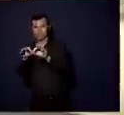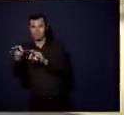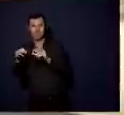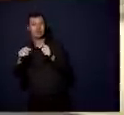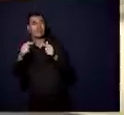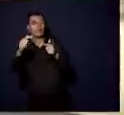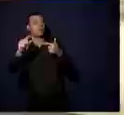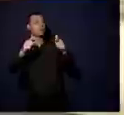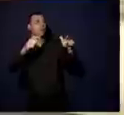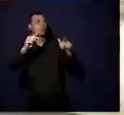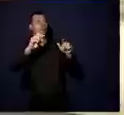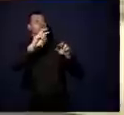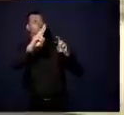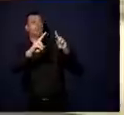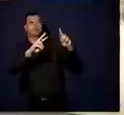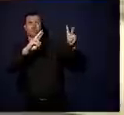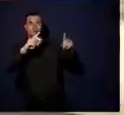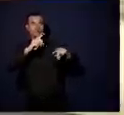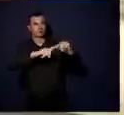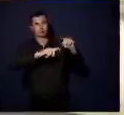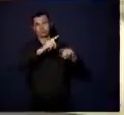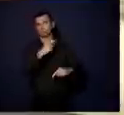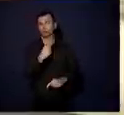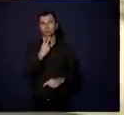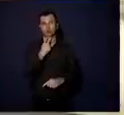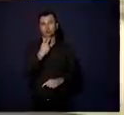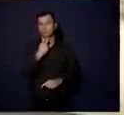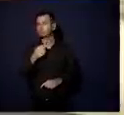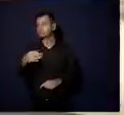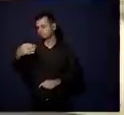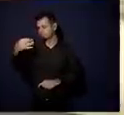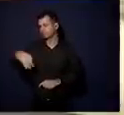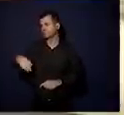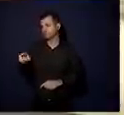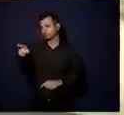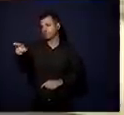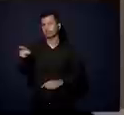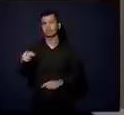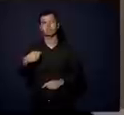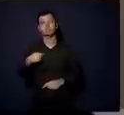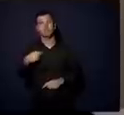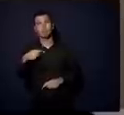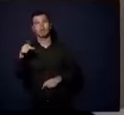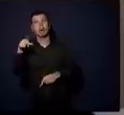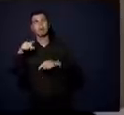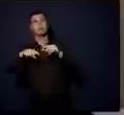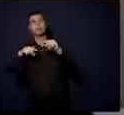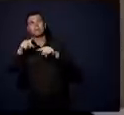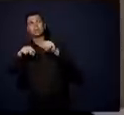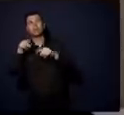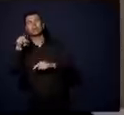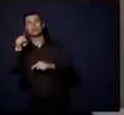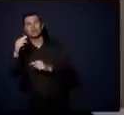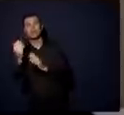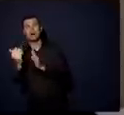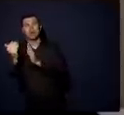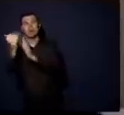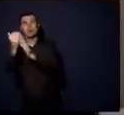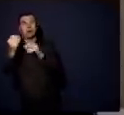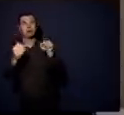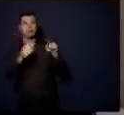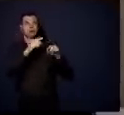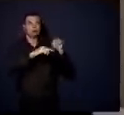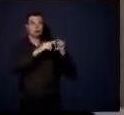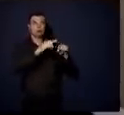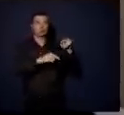diferenciadas por produtos isso exatamente ele não pode escolher vou aumentar alíquota do produto x e não vou aumentar tudo